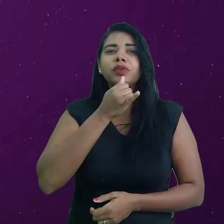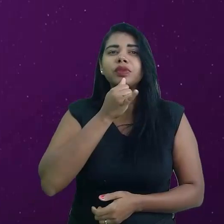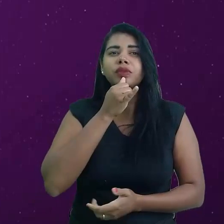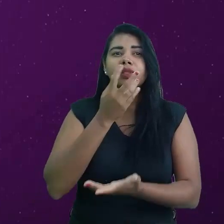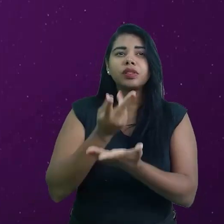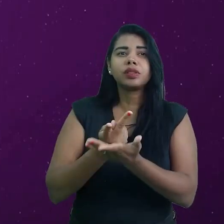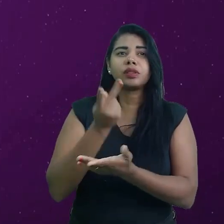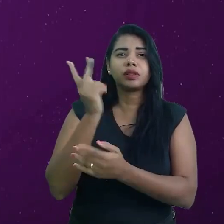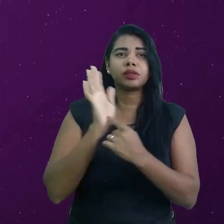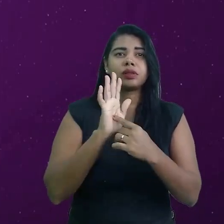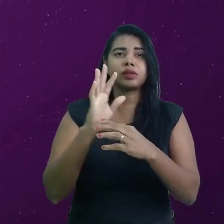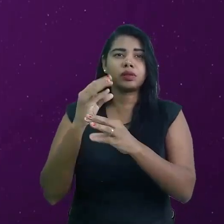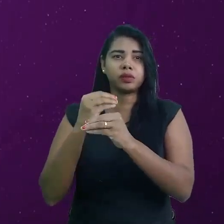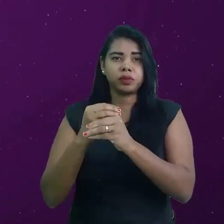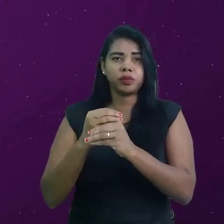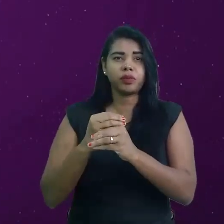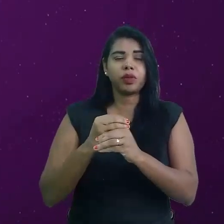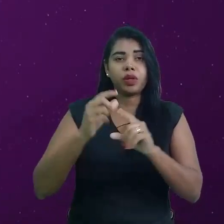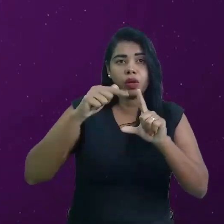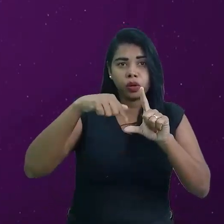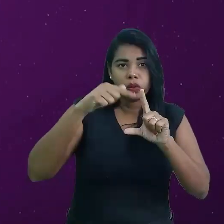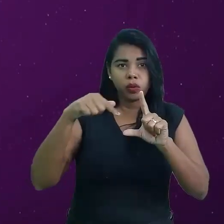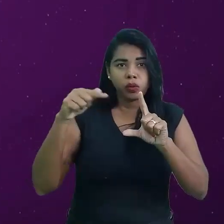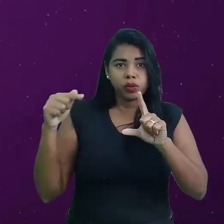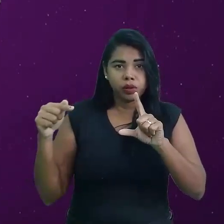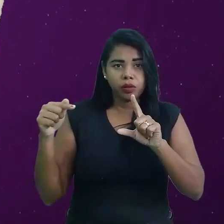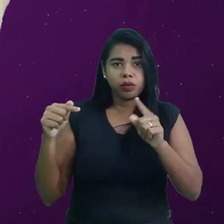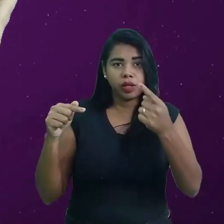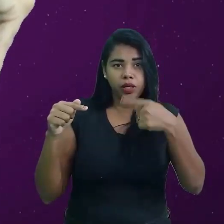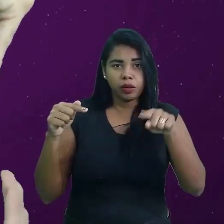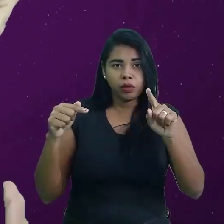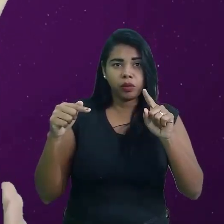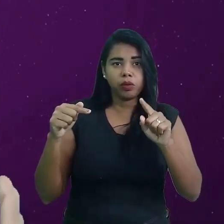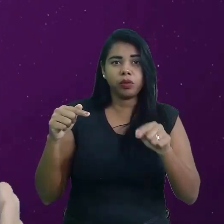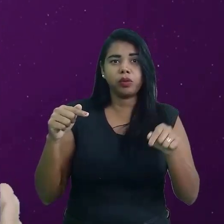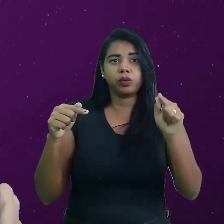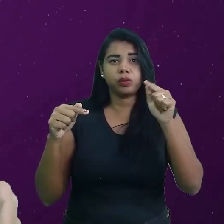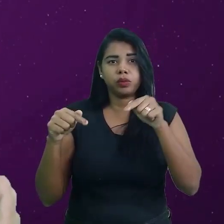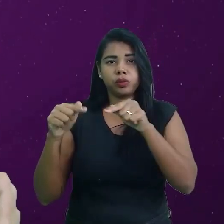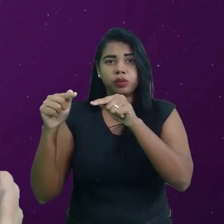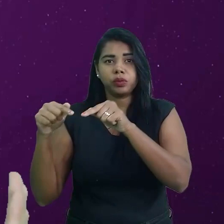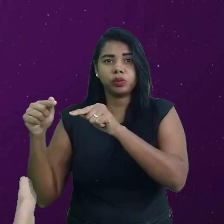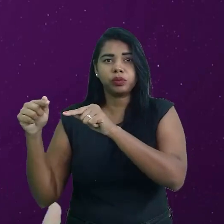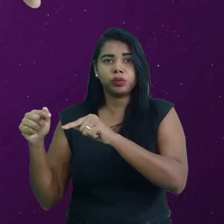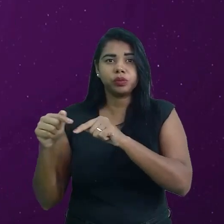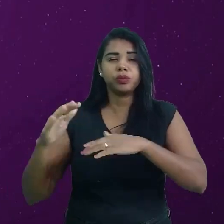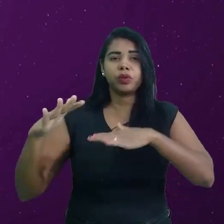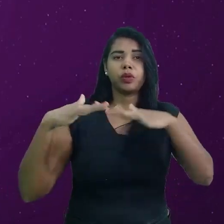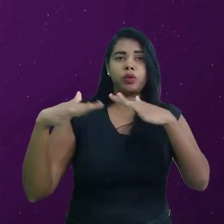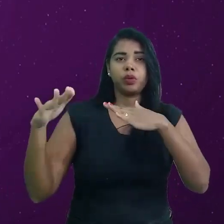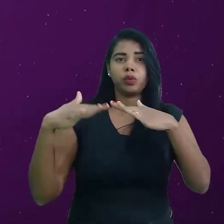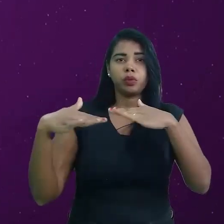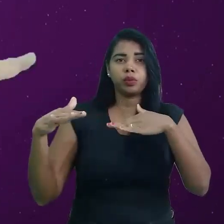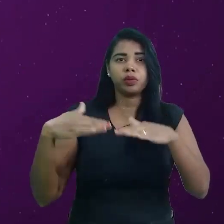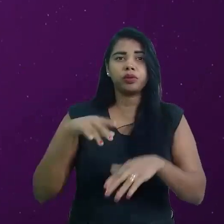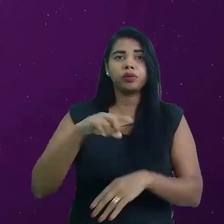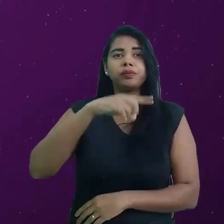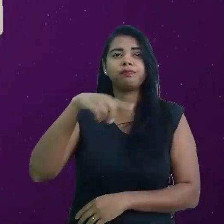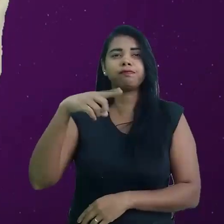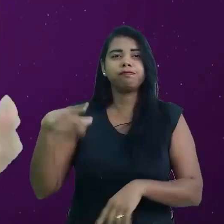fase, enquanto uma faz tu, a outra faz tiu. Então, vejam que o movimento delas